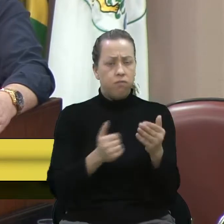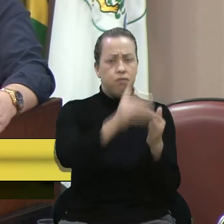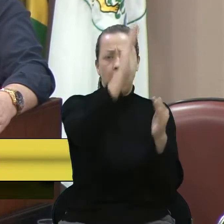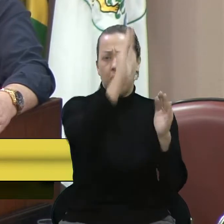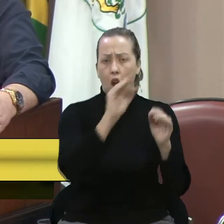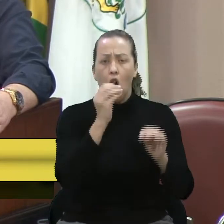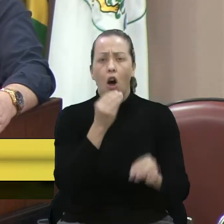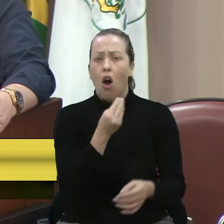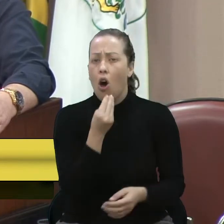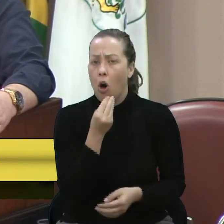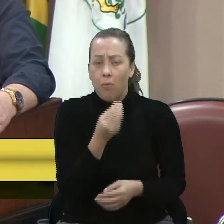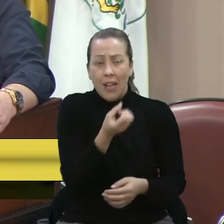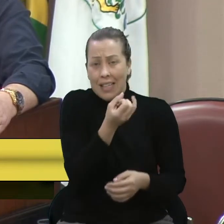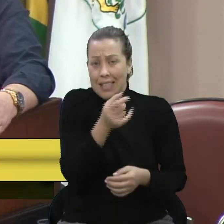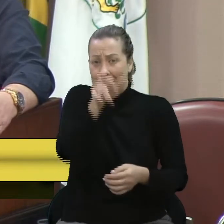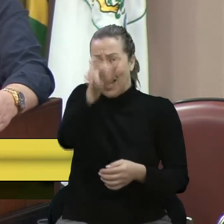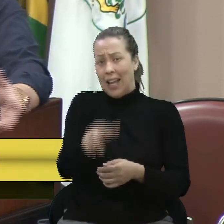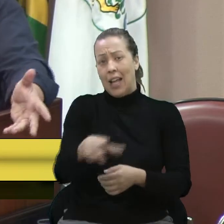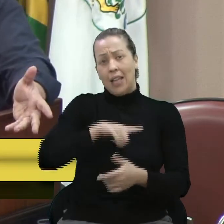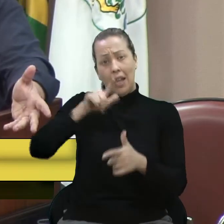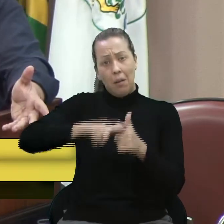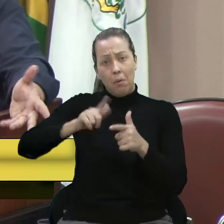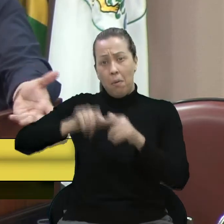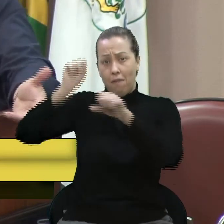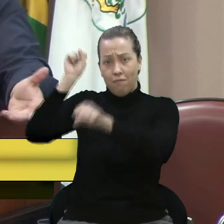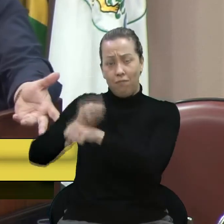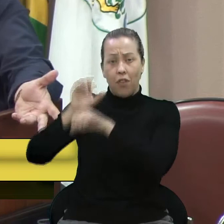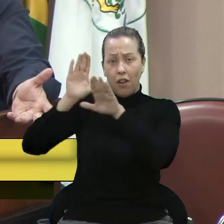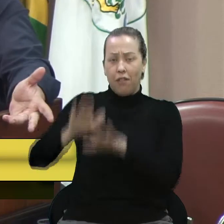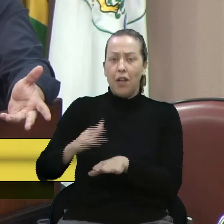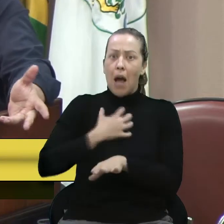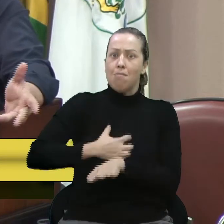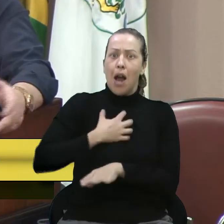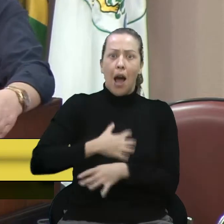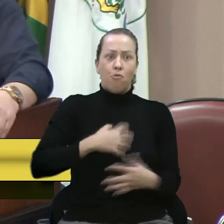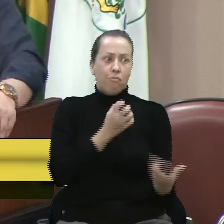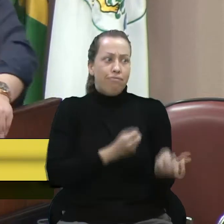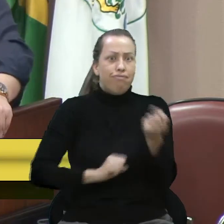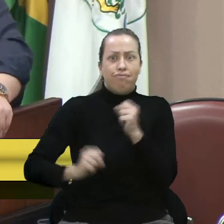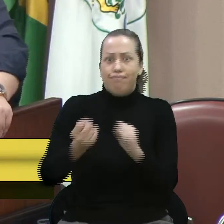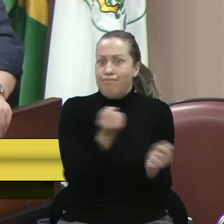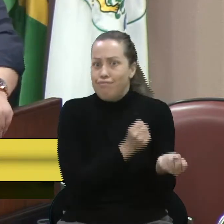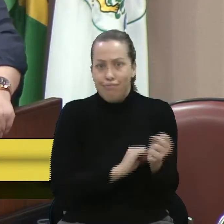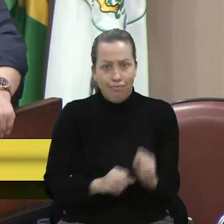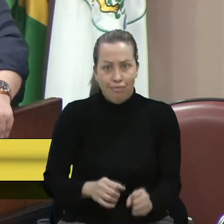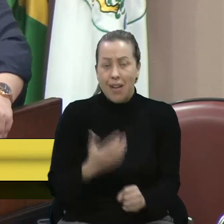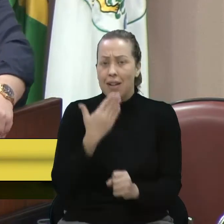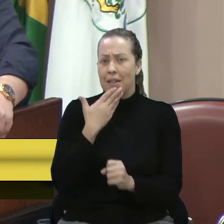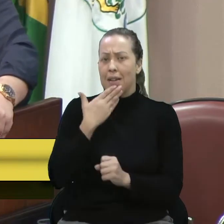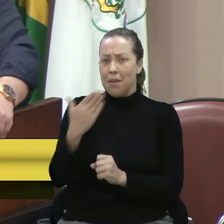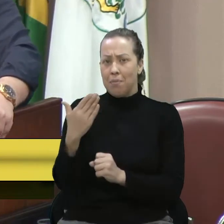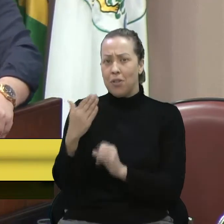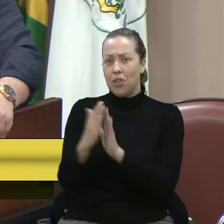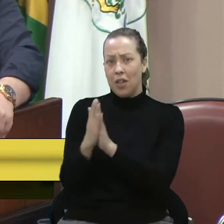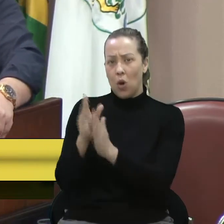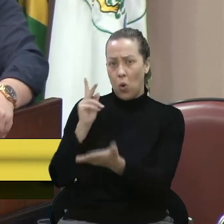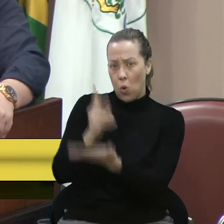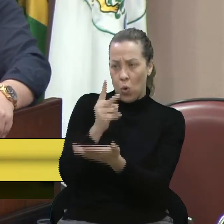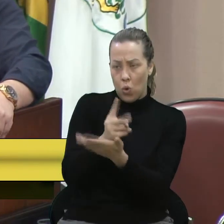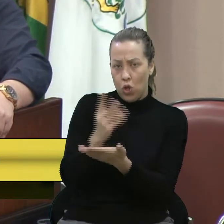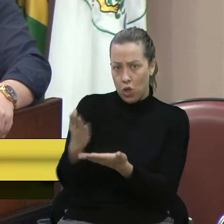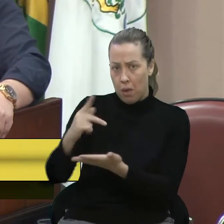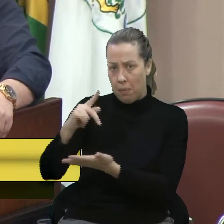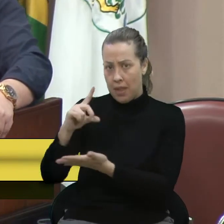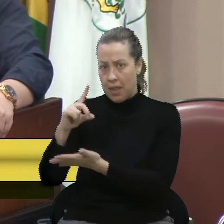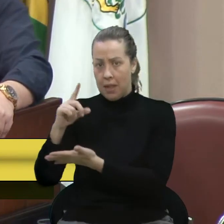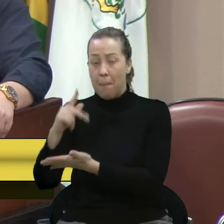Obviamente que quem tem problema fica bravo com essa questão, né? uma declaração de líder da bancada do PTB, senhor